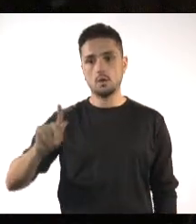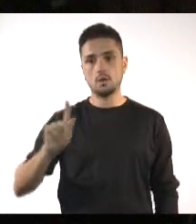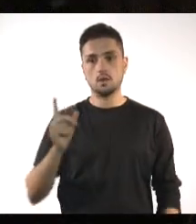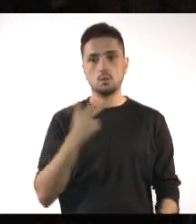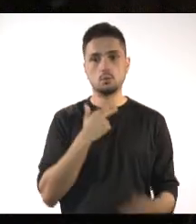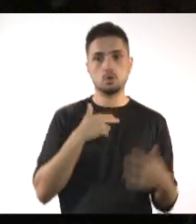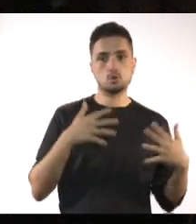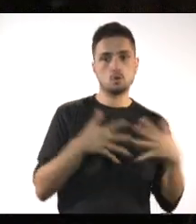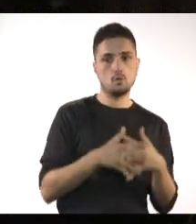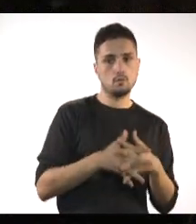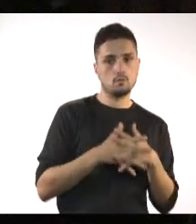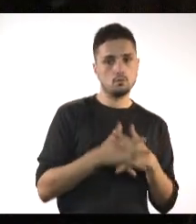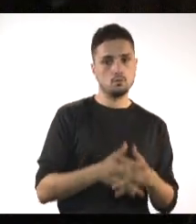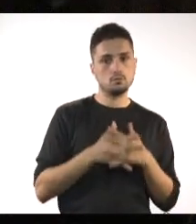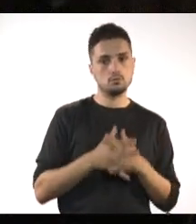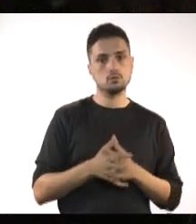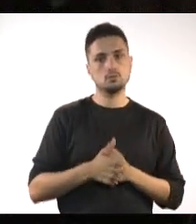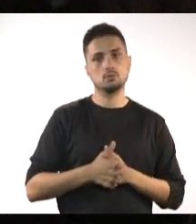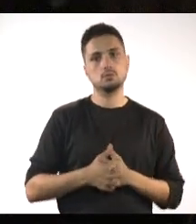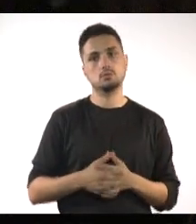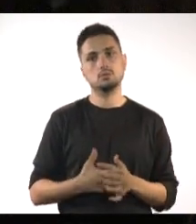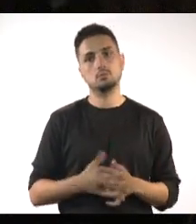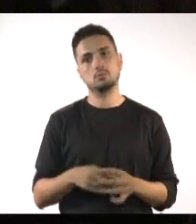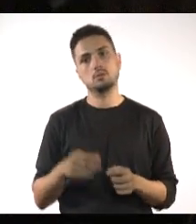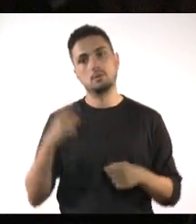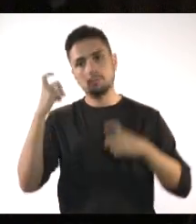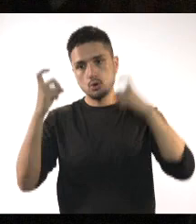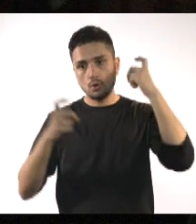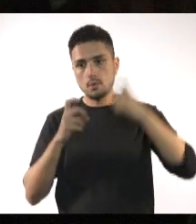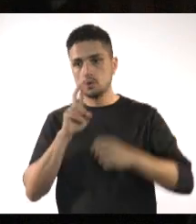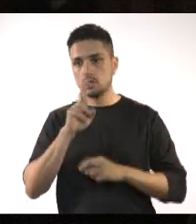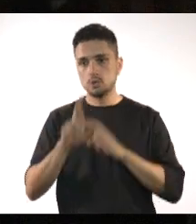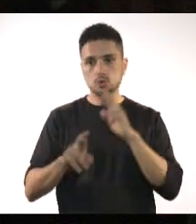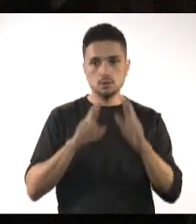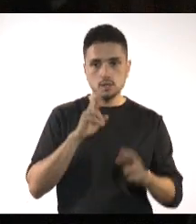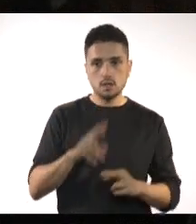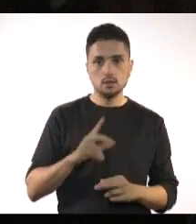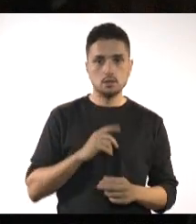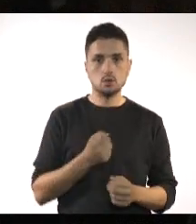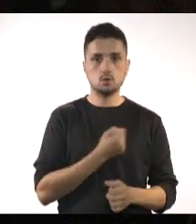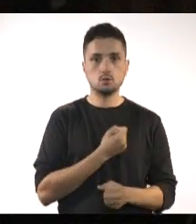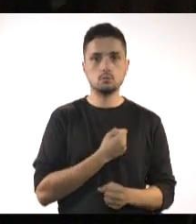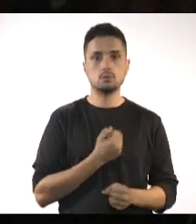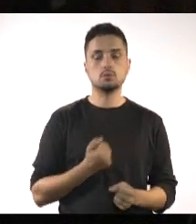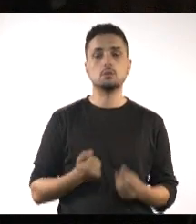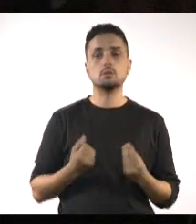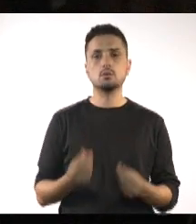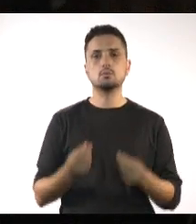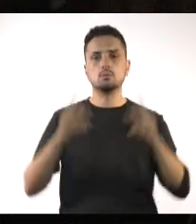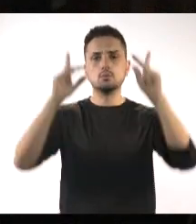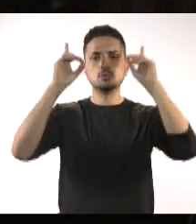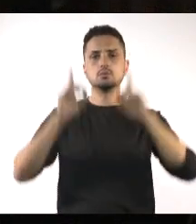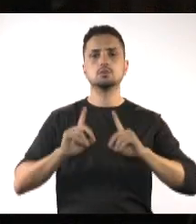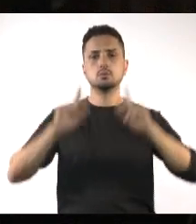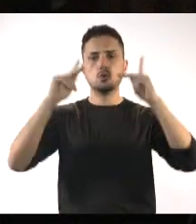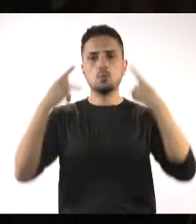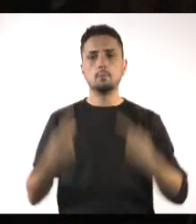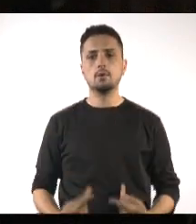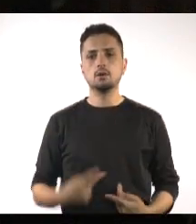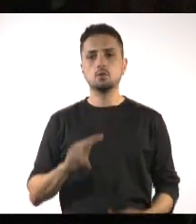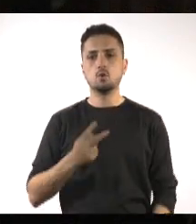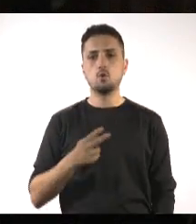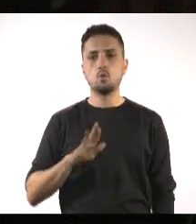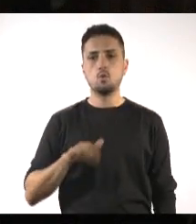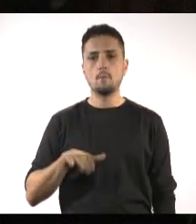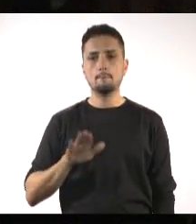trabalho de organizações que se preocupam apenas com o resultado, com os números, e não se preocupam com a dimensão, aquilo que a gente chama de humanização, a